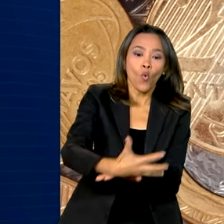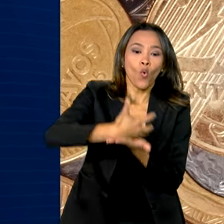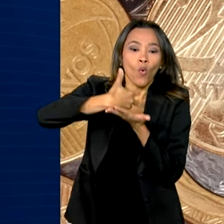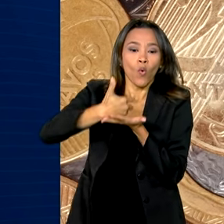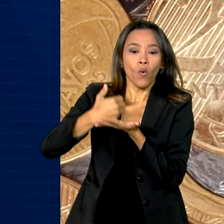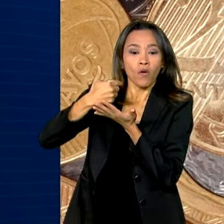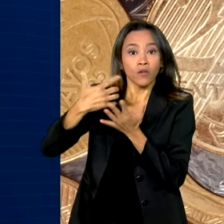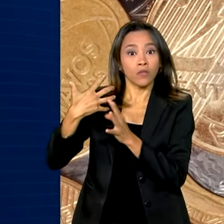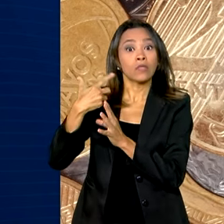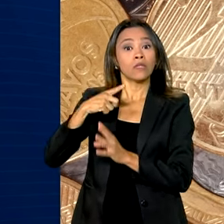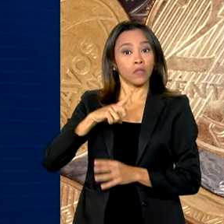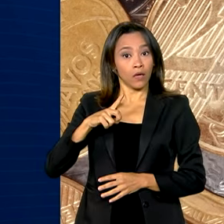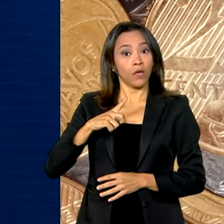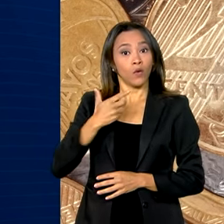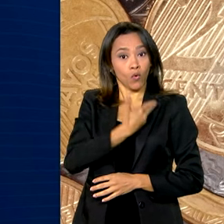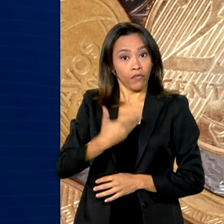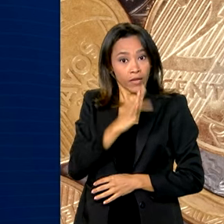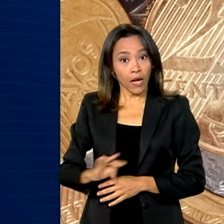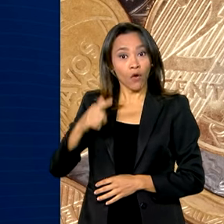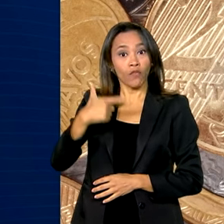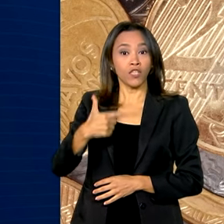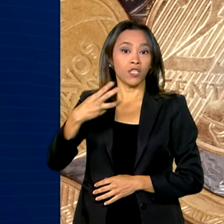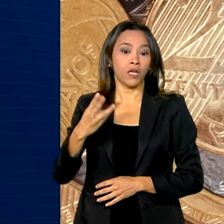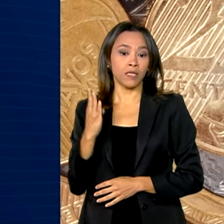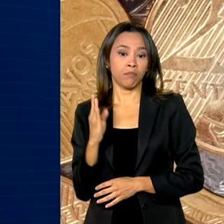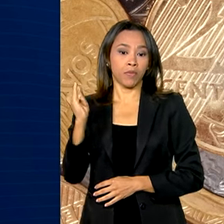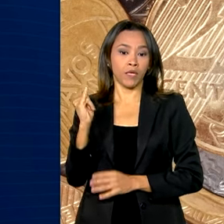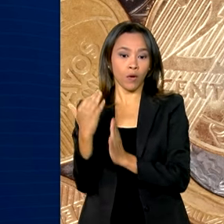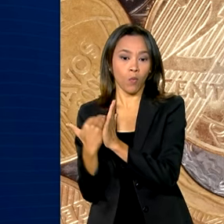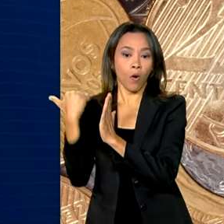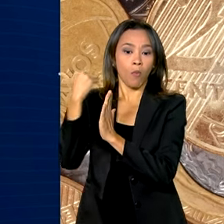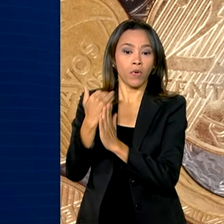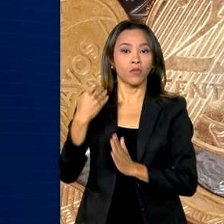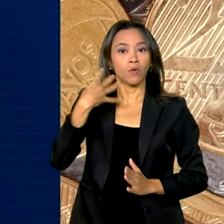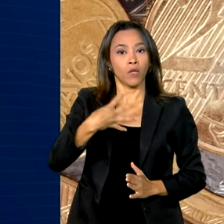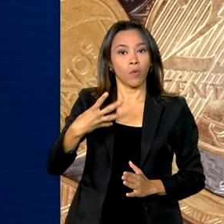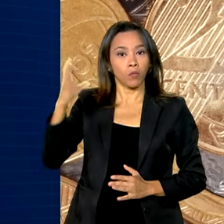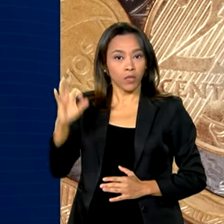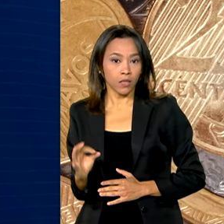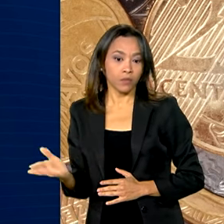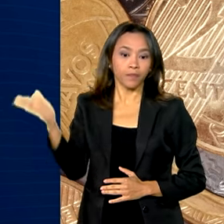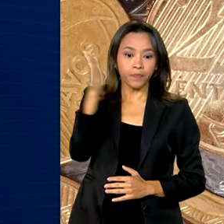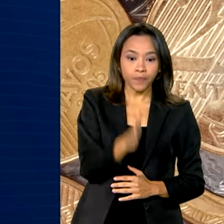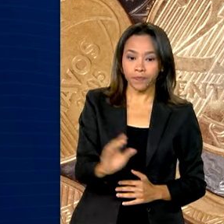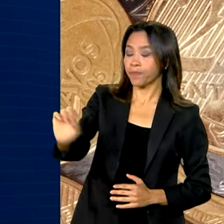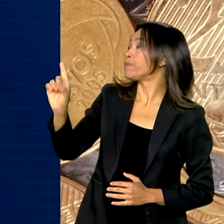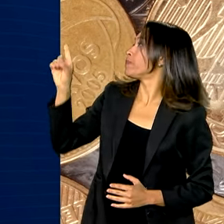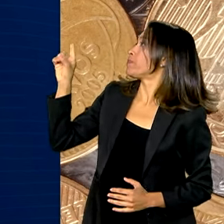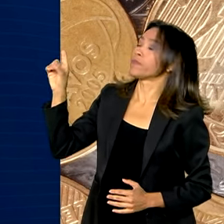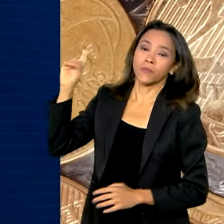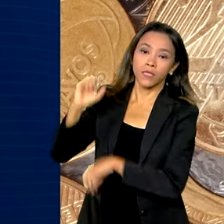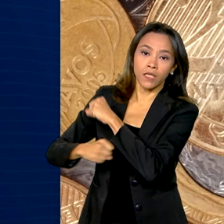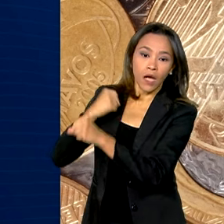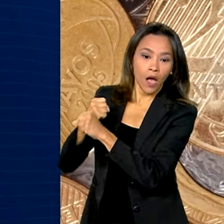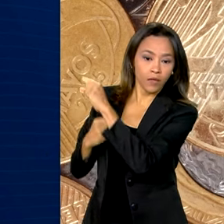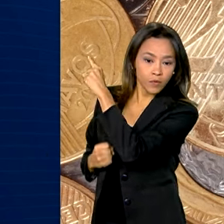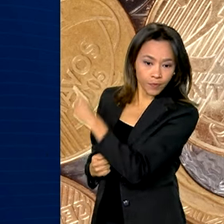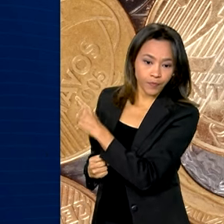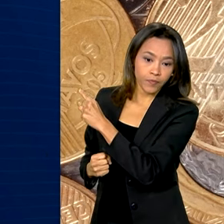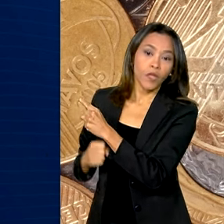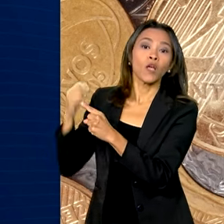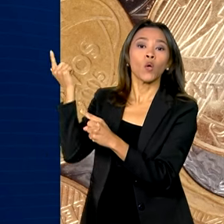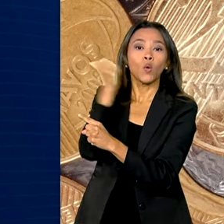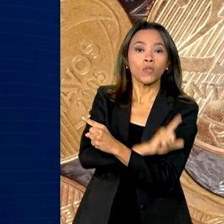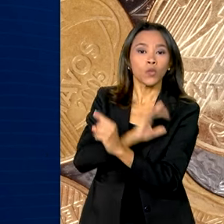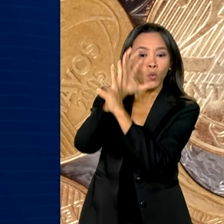23 bilhões de reais, um crescimento de 44%. Em 2023, a Receita contabilizou a